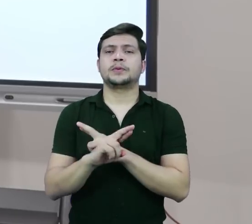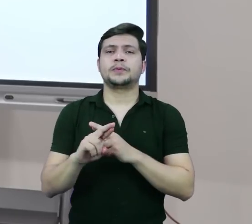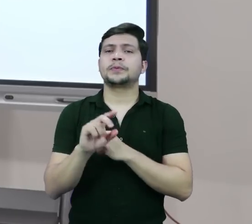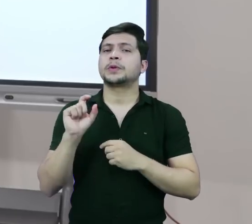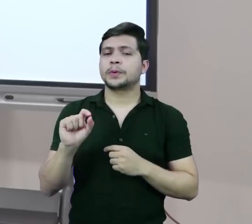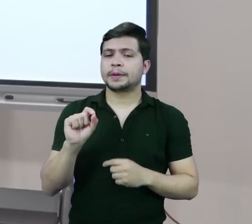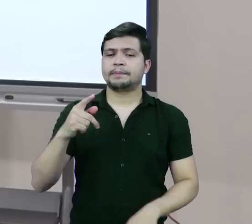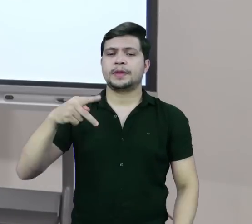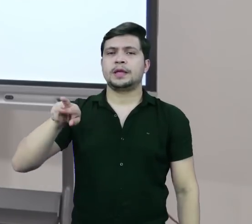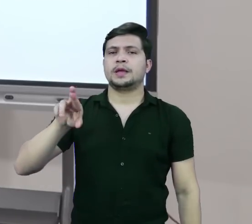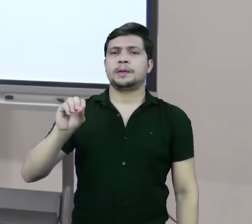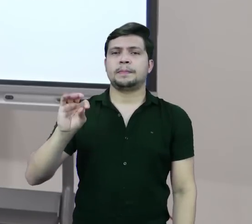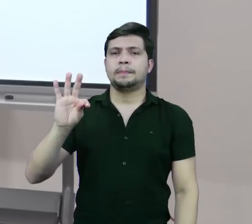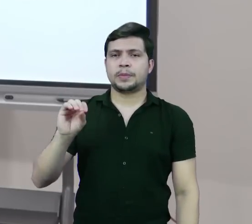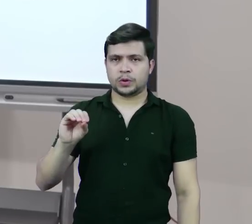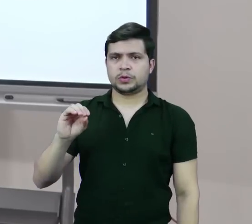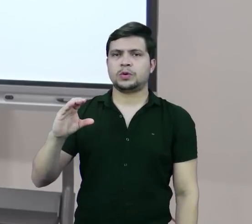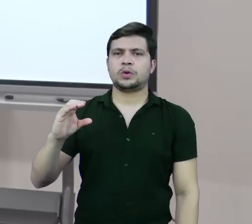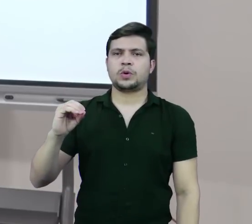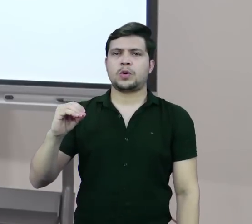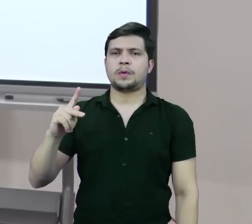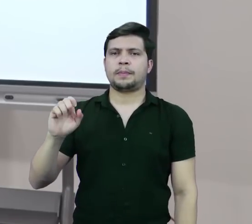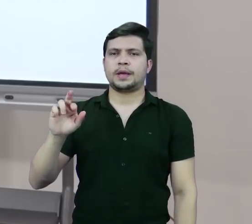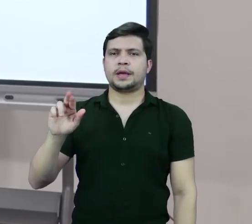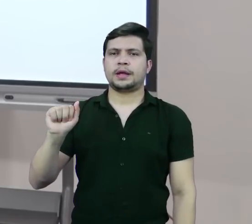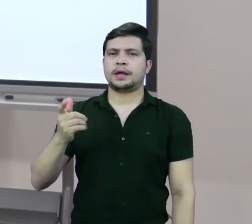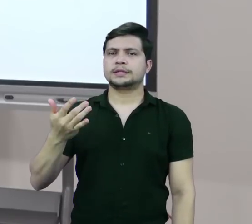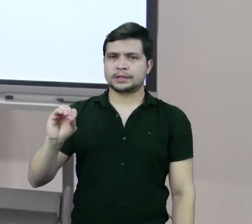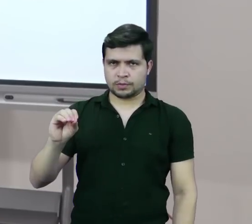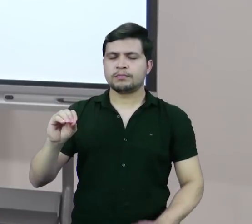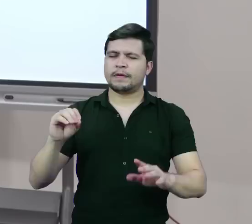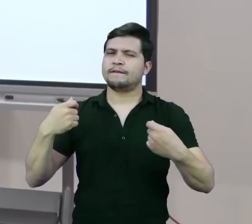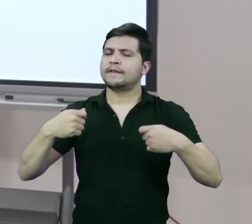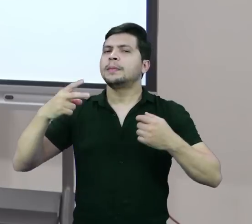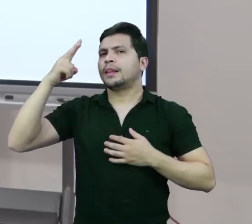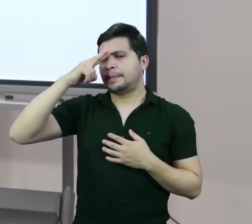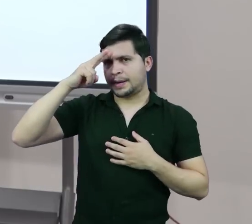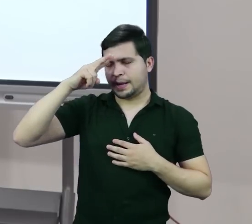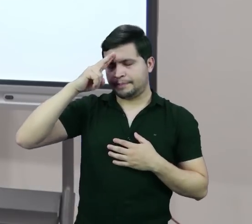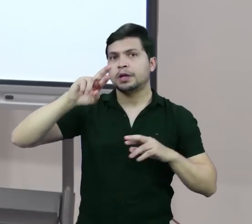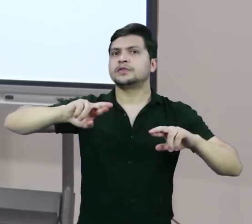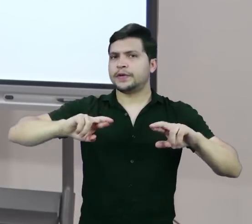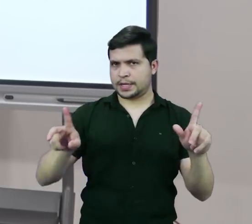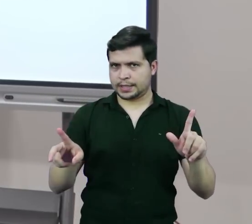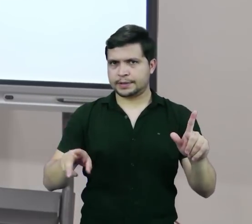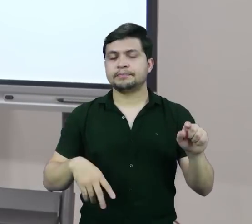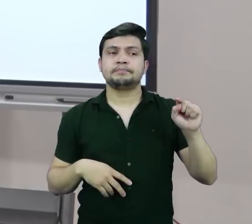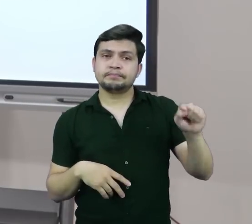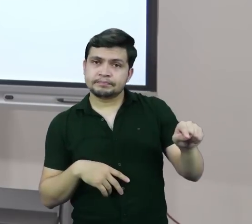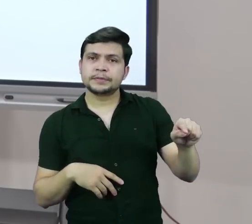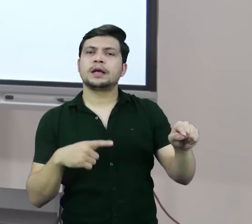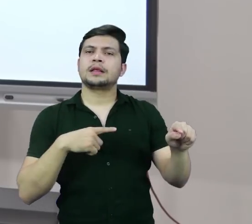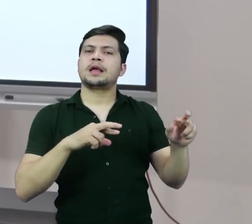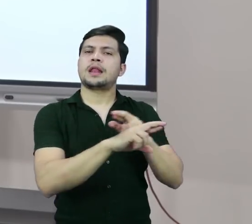relação ecológica é a protocooperação. Existe uma diferença entre mutualismo e protocooperação, é importante a gente lembrar, né? No mutualismo, eles